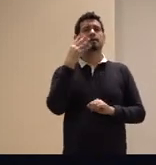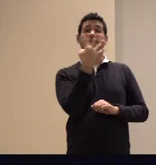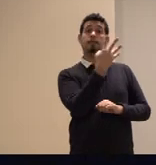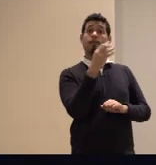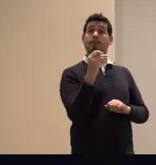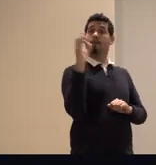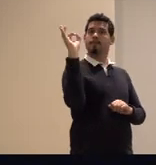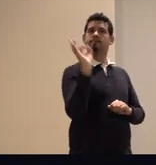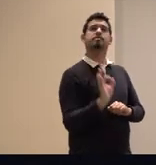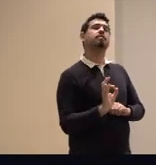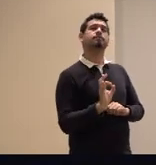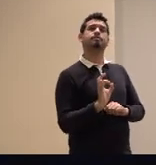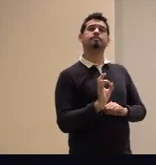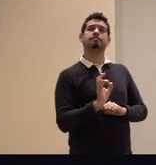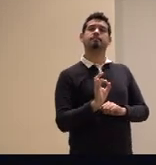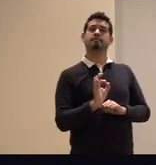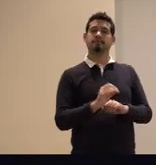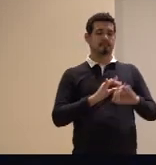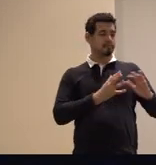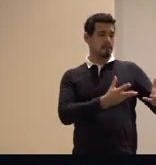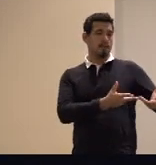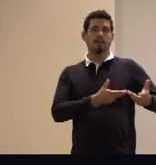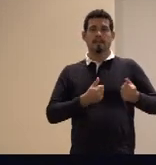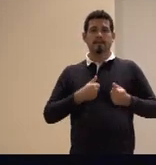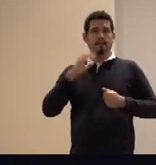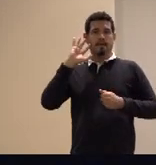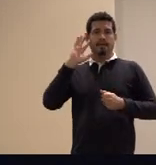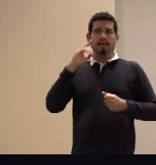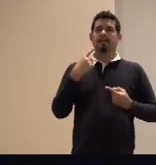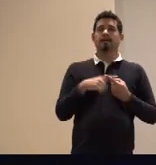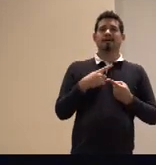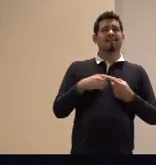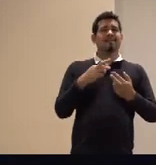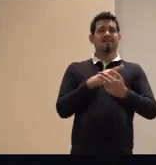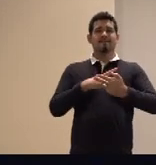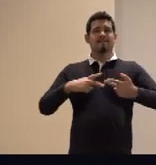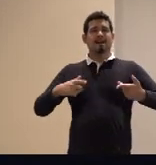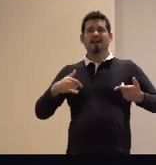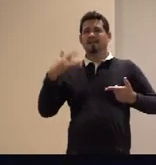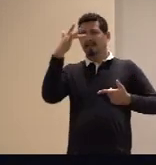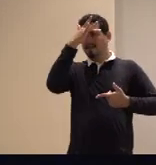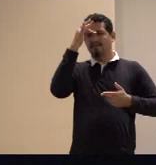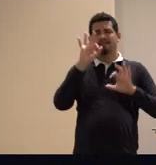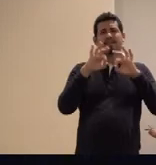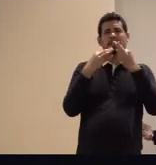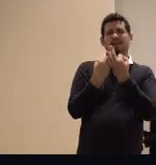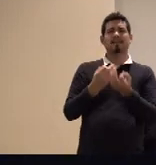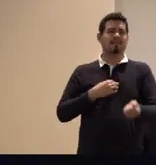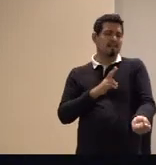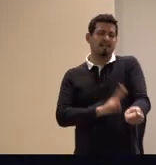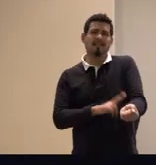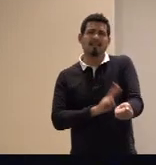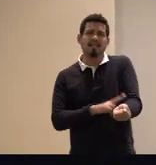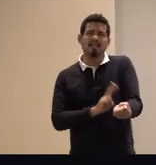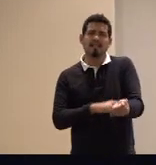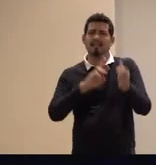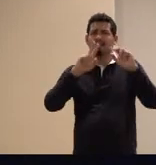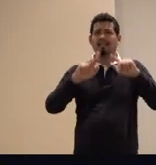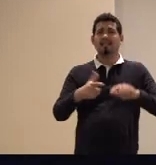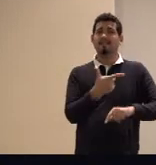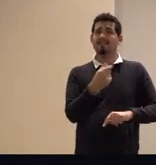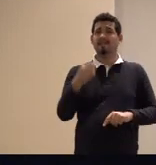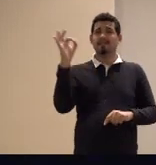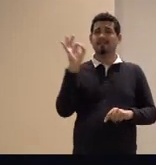40% dos acolhimentos se dão por dependência química, né, dos pais ou responsáveis, e 20% por